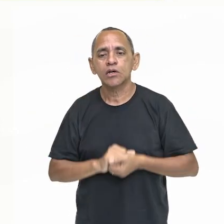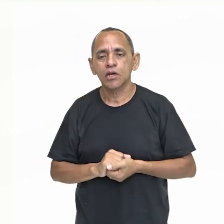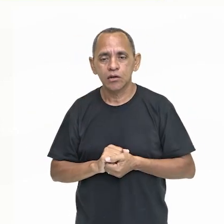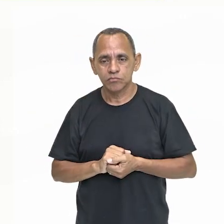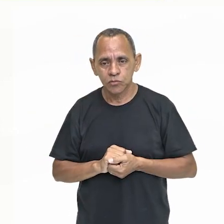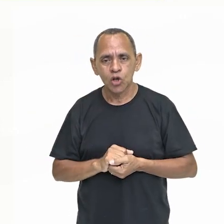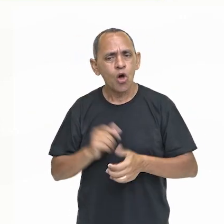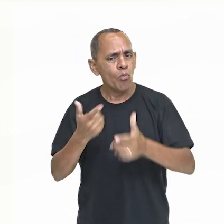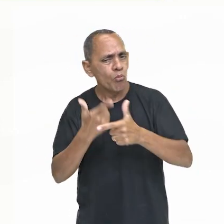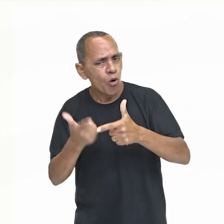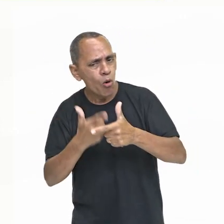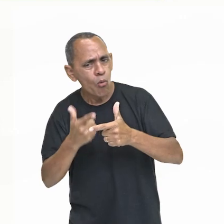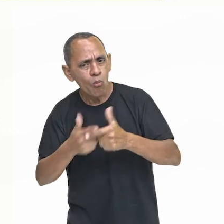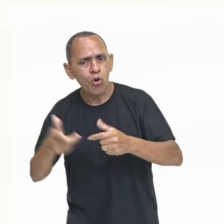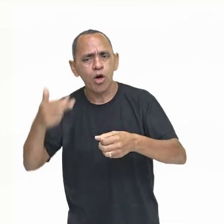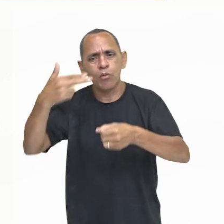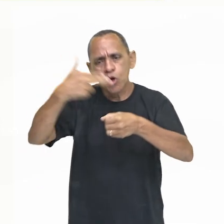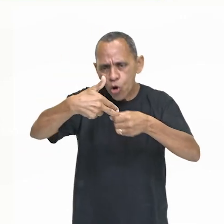em